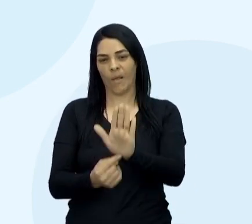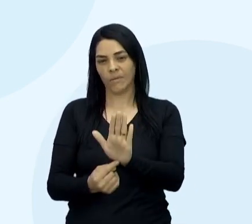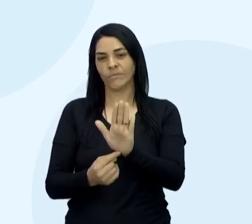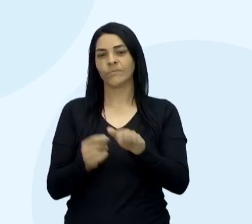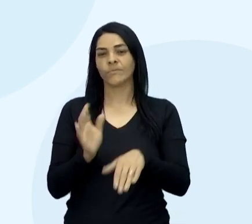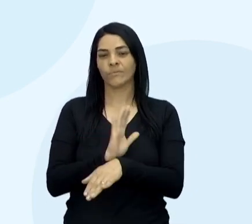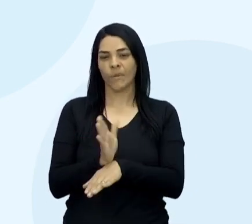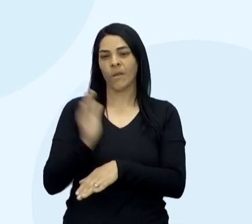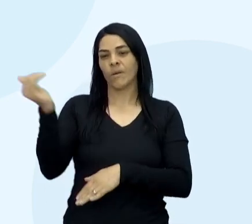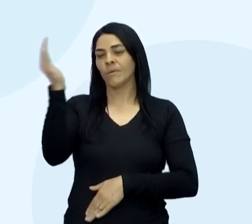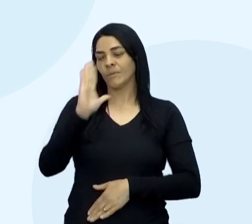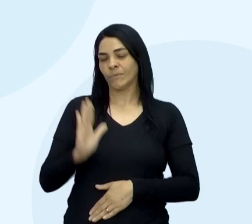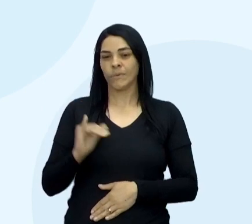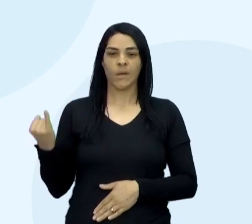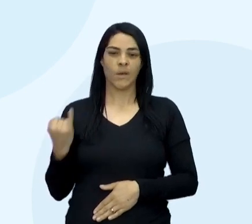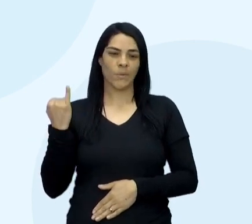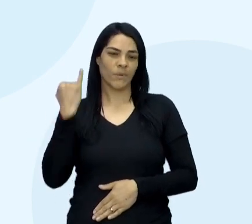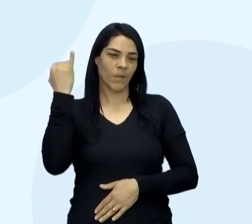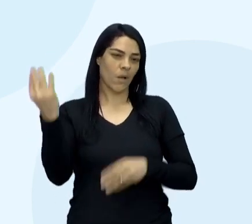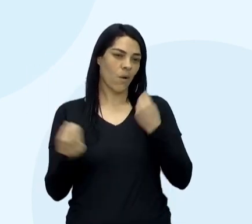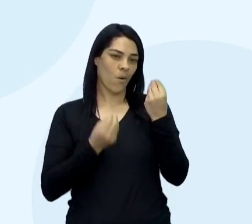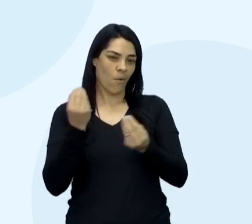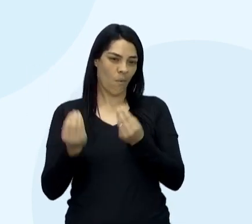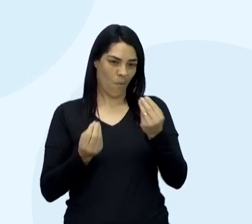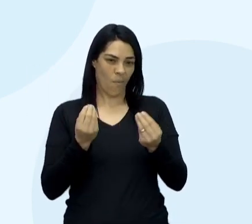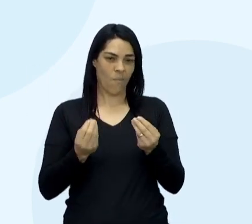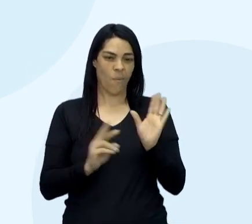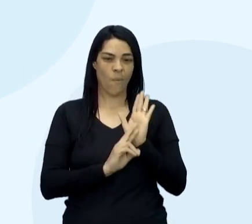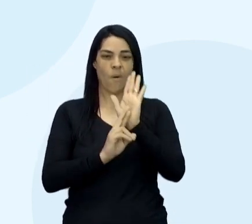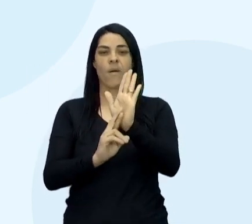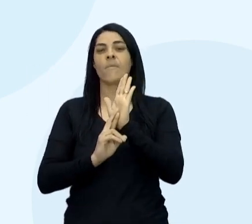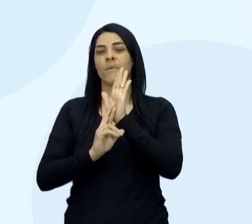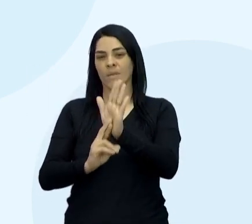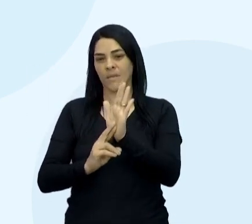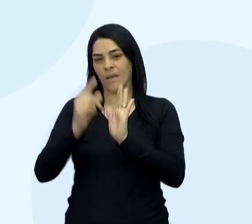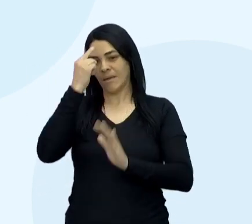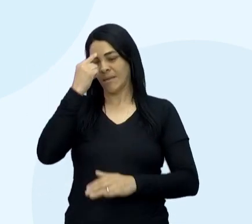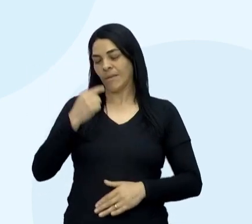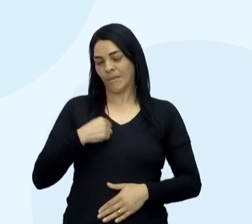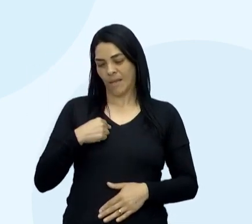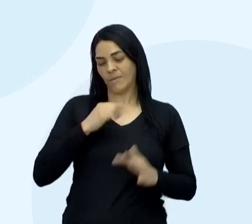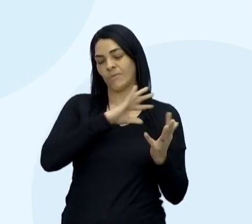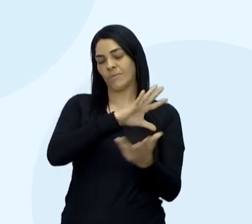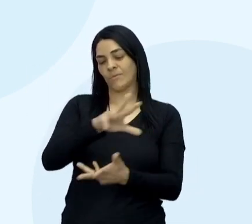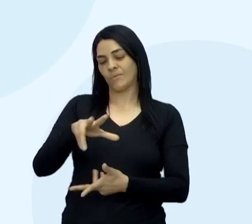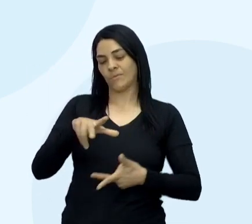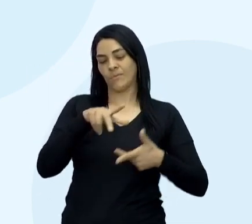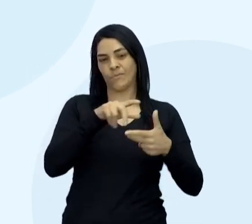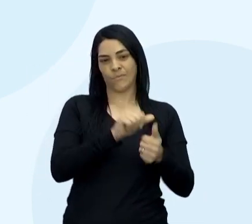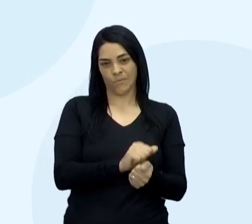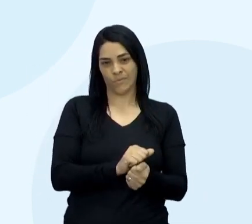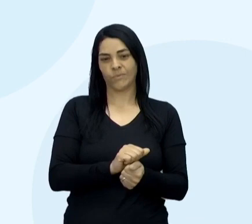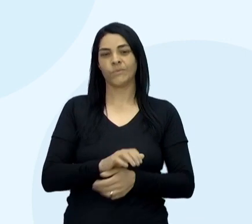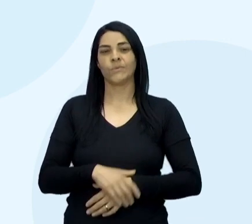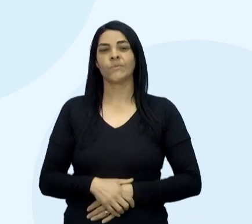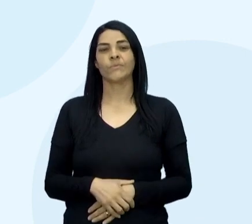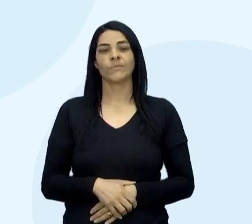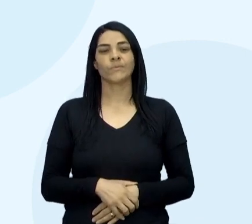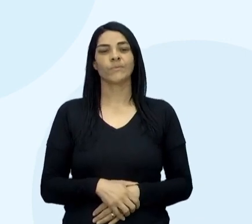aula, apresentar o cinema brasileiro, continuar apresentando o cinema brasileiro e sua importância